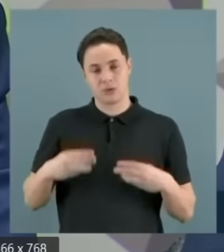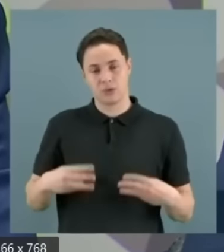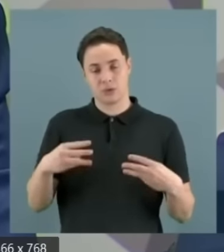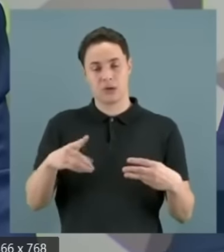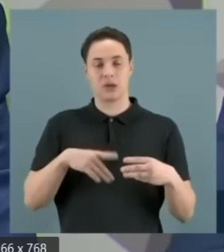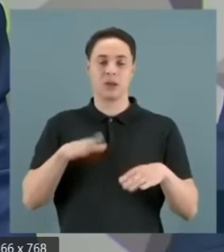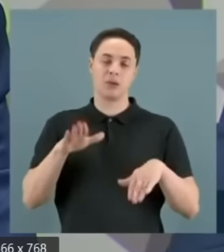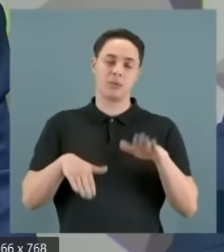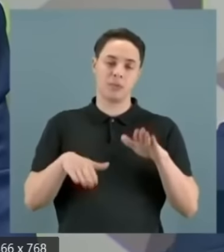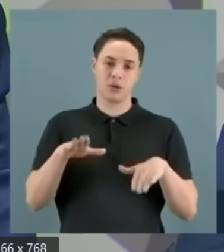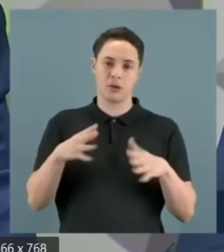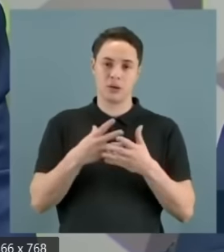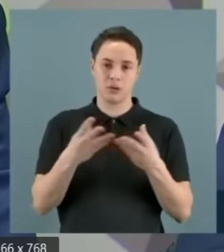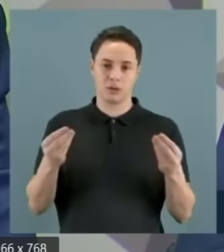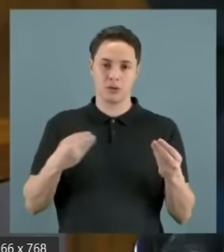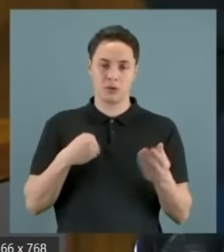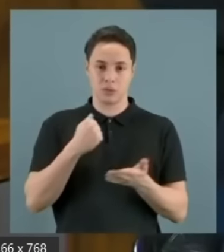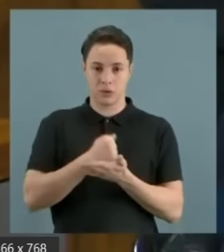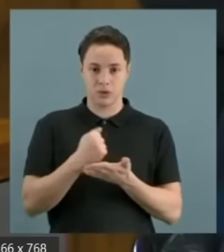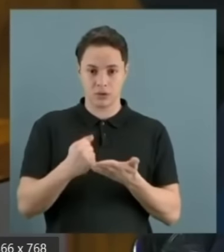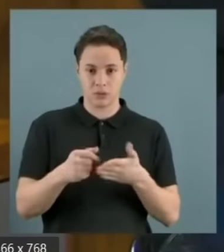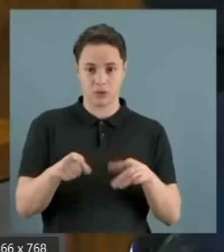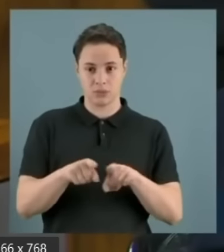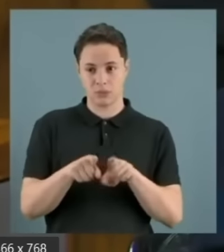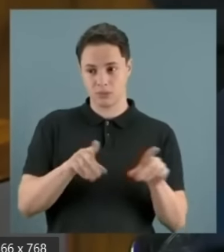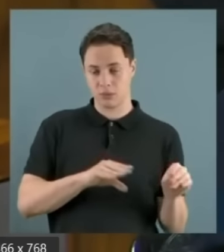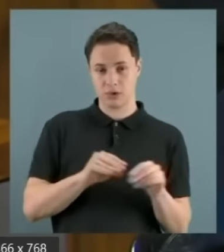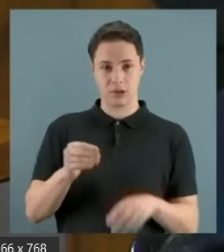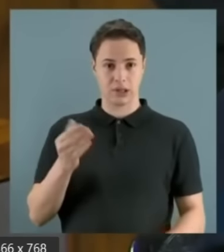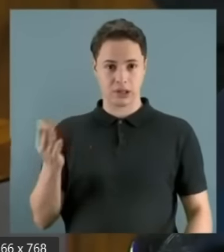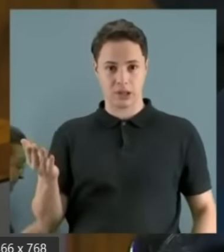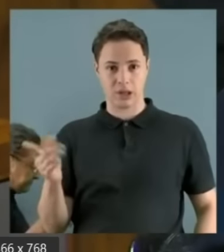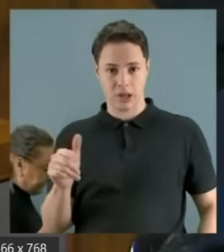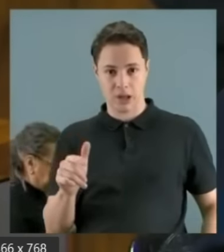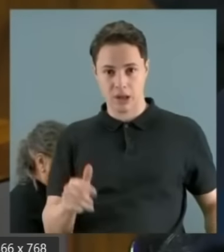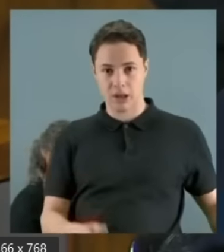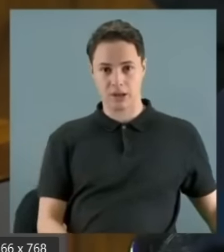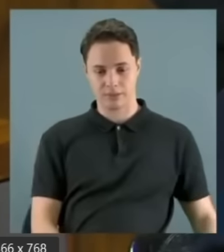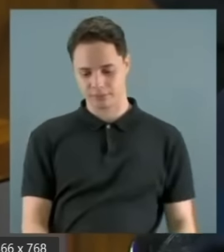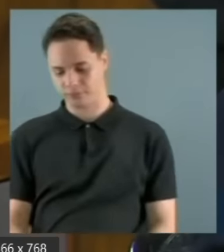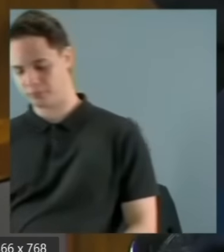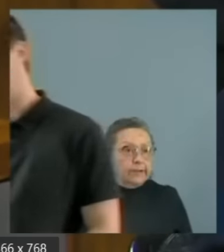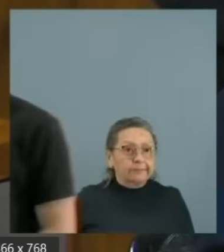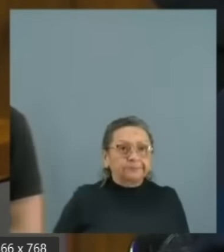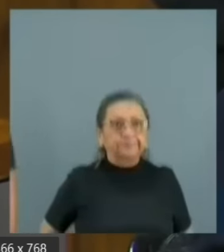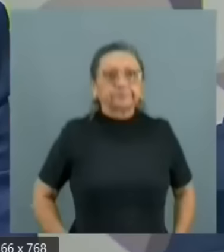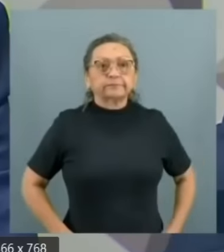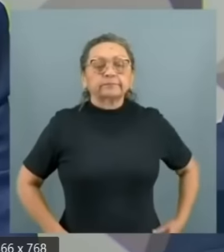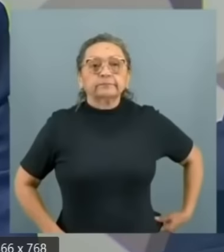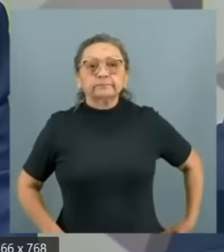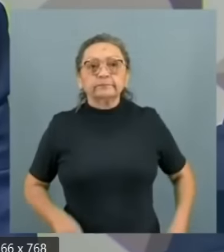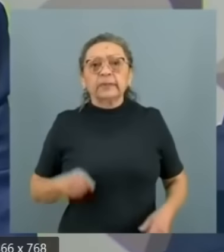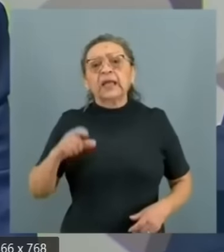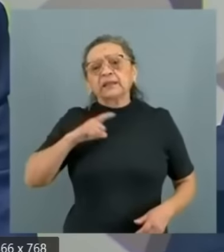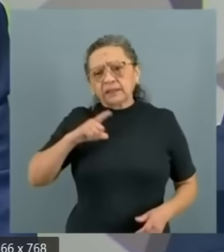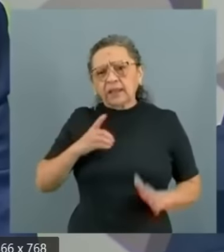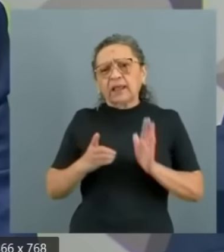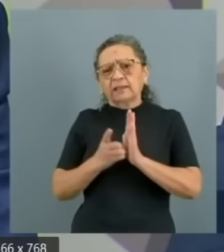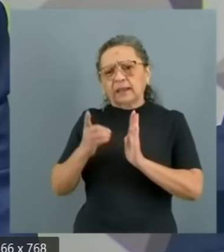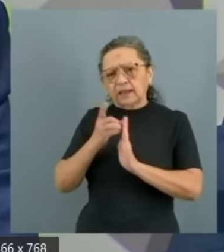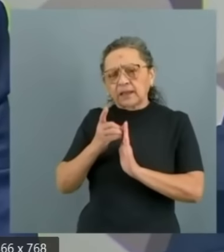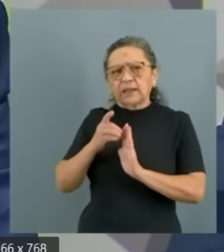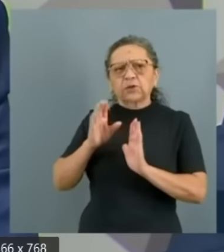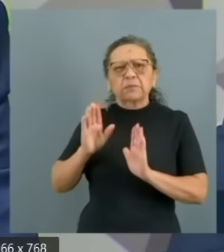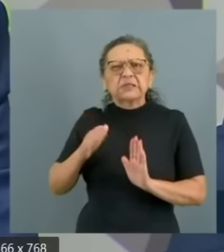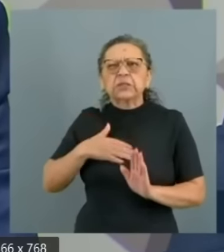depende muito de cada ministro. E os contratos também o Garibaldi trazia para ele, o ministro Garibaldi? Era quem comandava os contratos administrativos? Tinha um decreto de alçada, salvo engano,